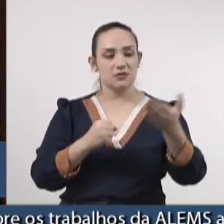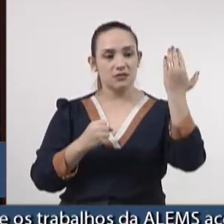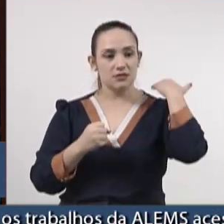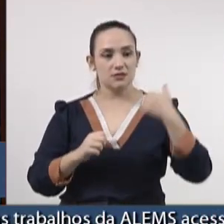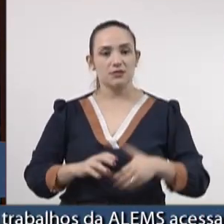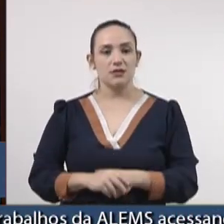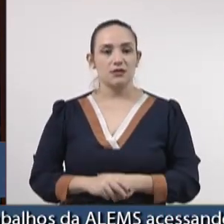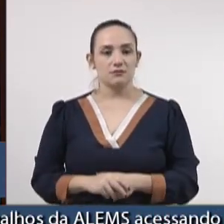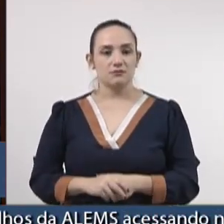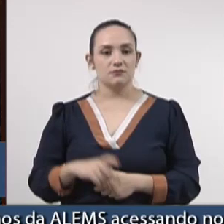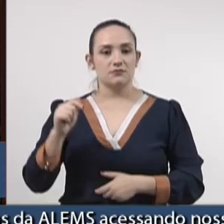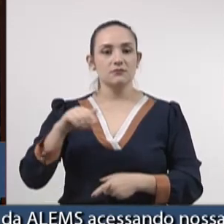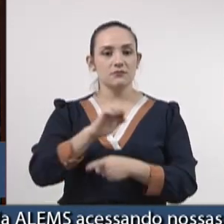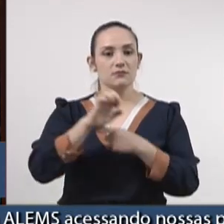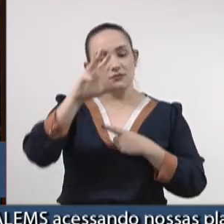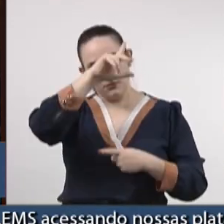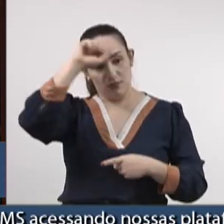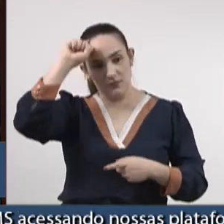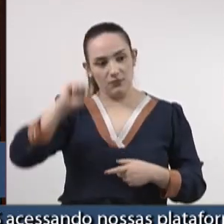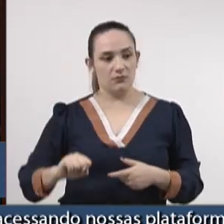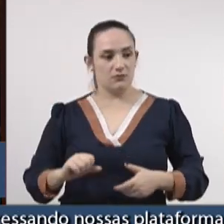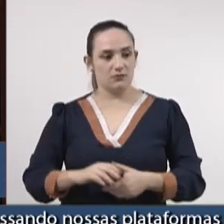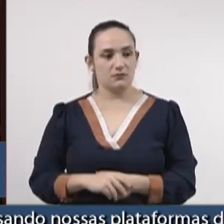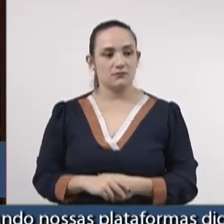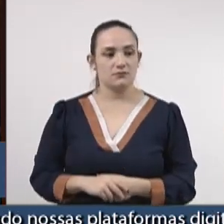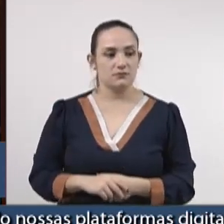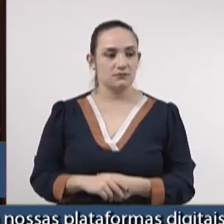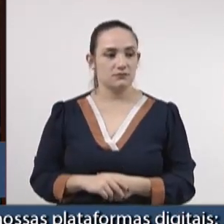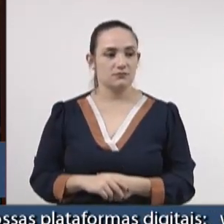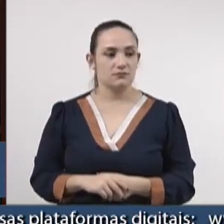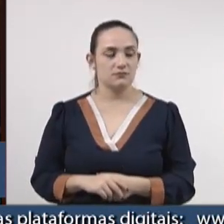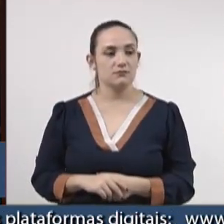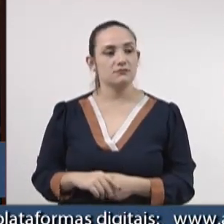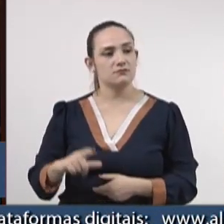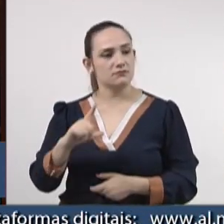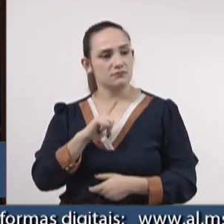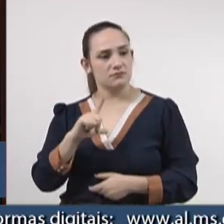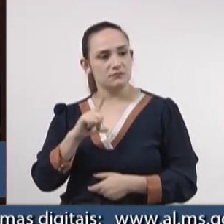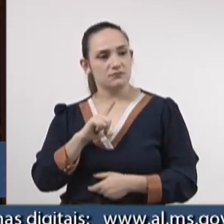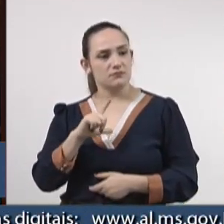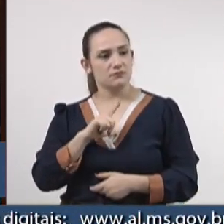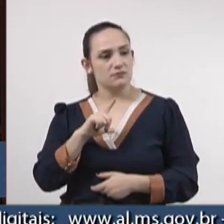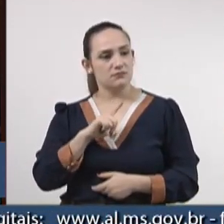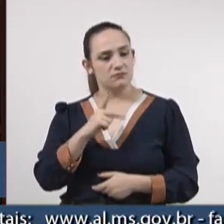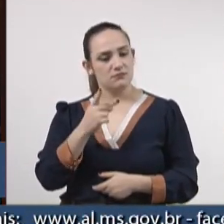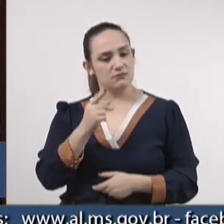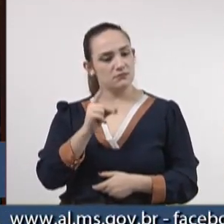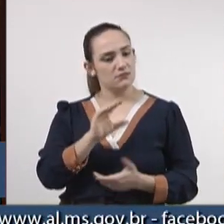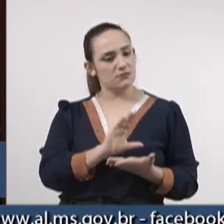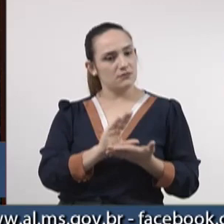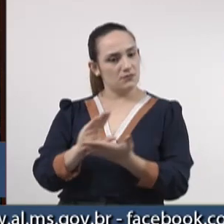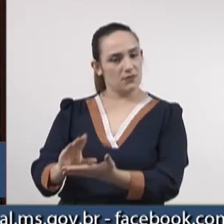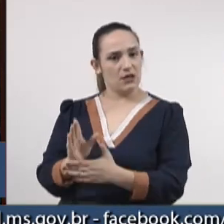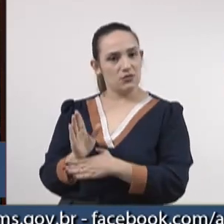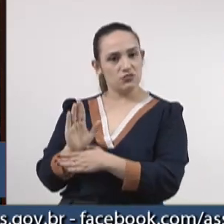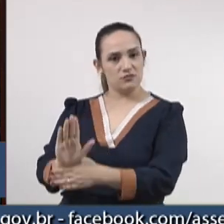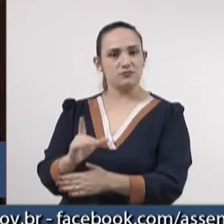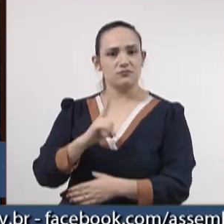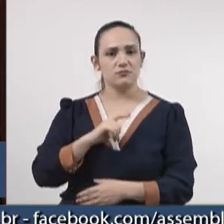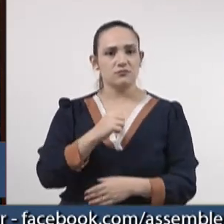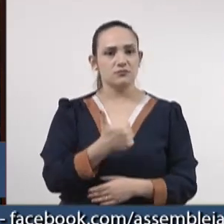no estado de Mato Grosso do Sul nós tínhamos um potencial de destinação de